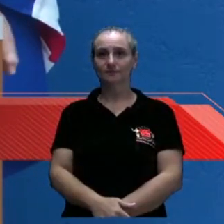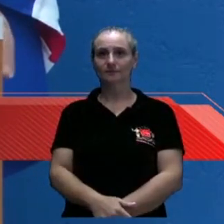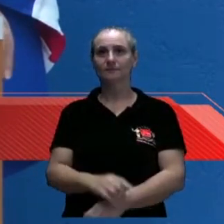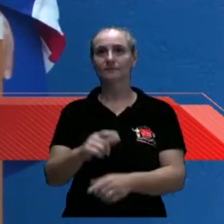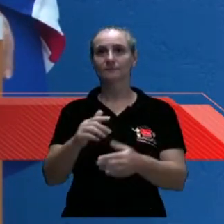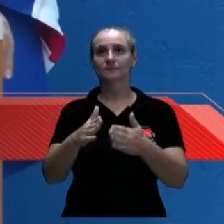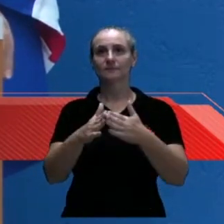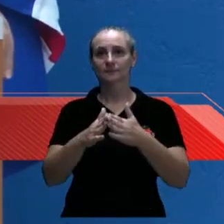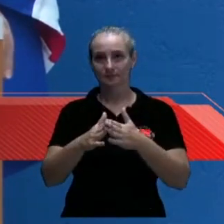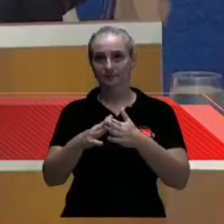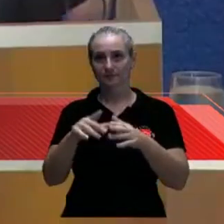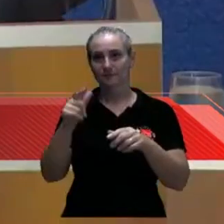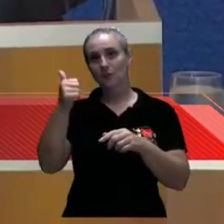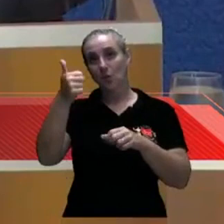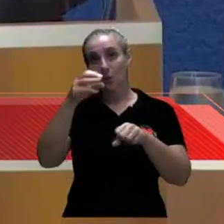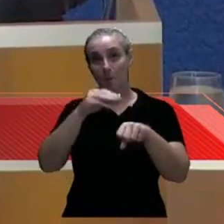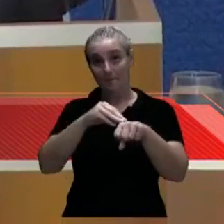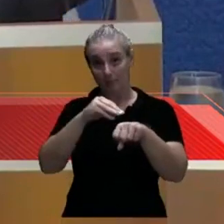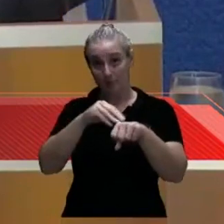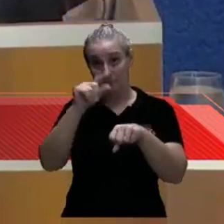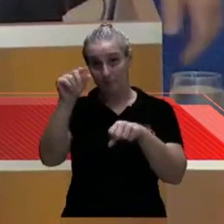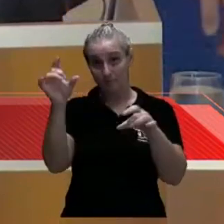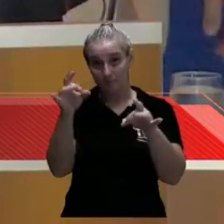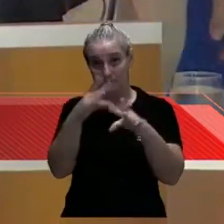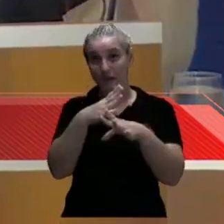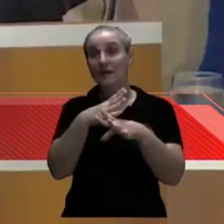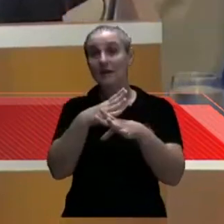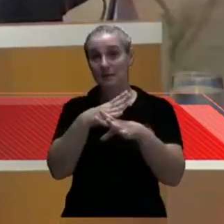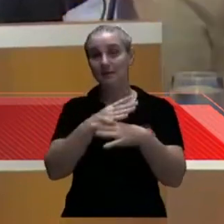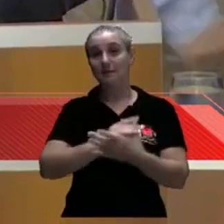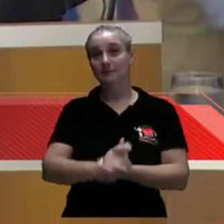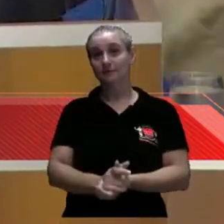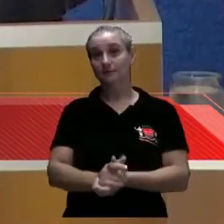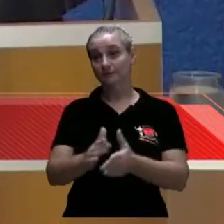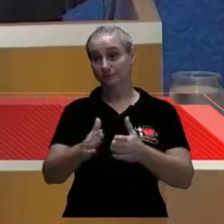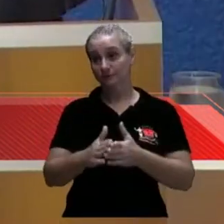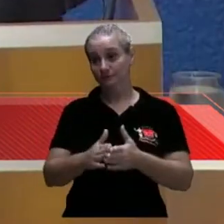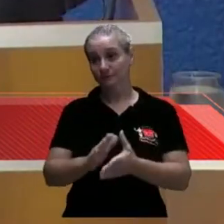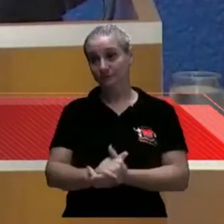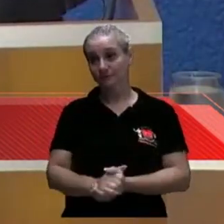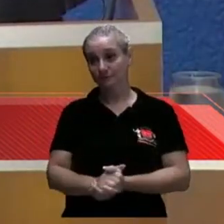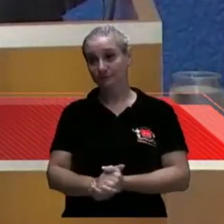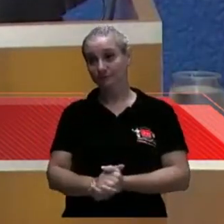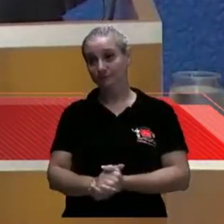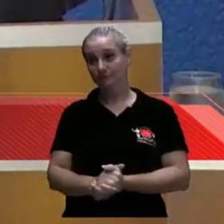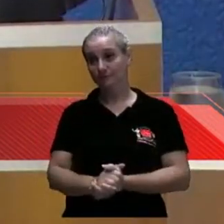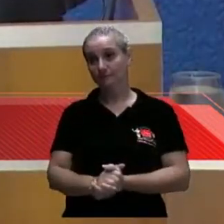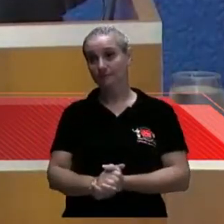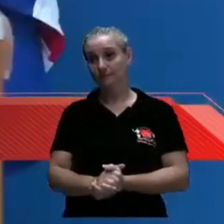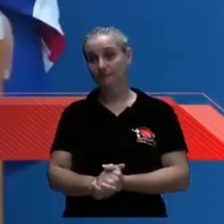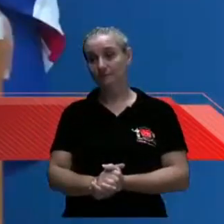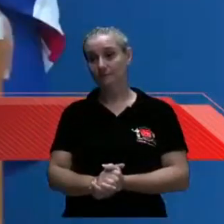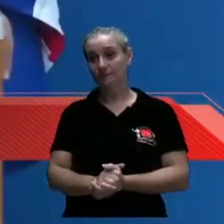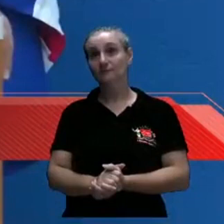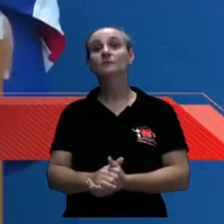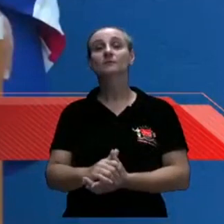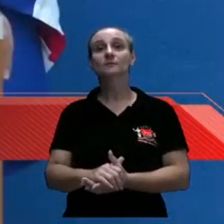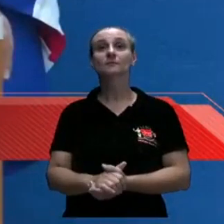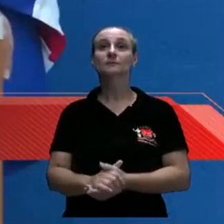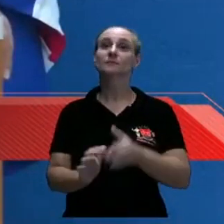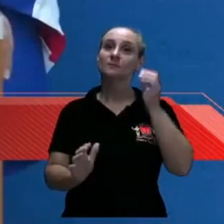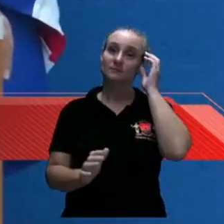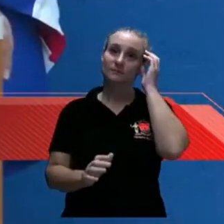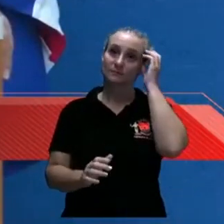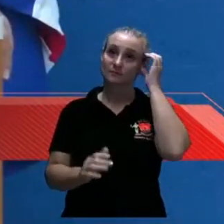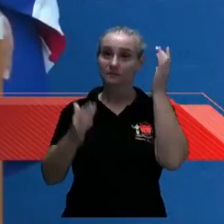Por favor, conceder um minuto para o senhor Suede finalizar, por favor. O limite de velocidade é 100 por hora. Tá?